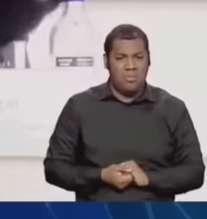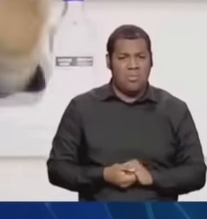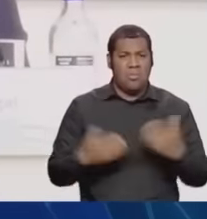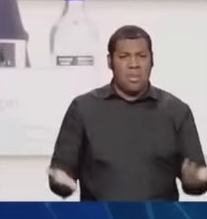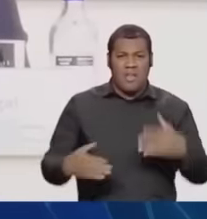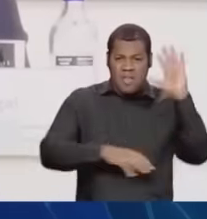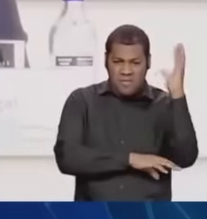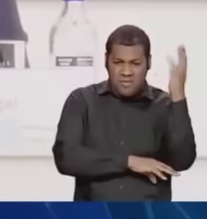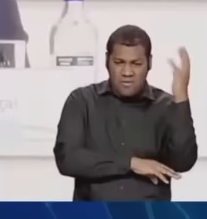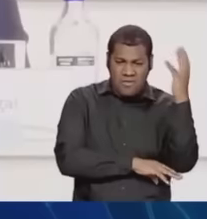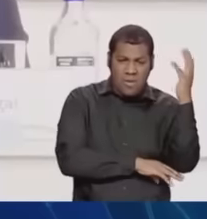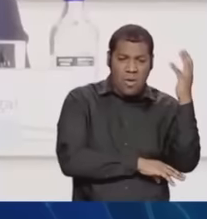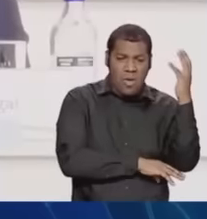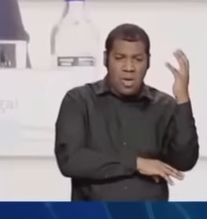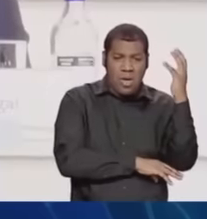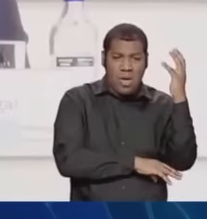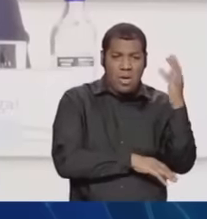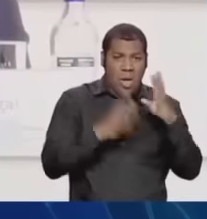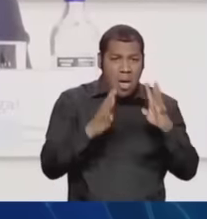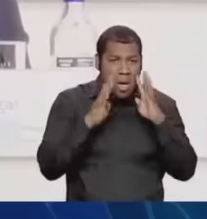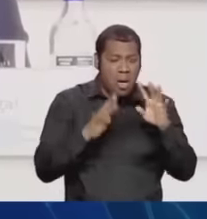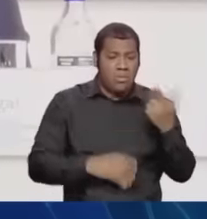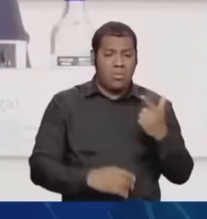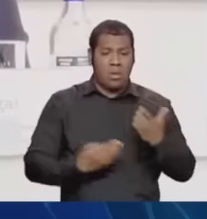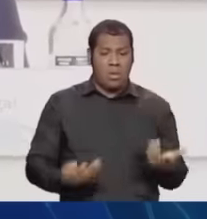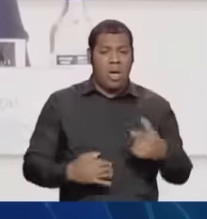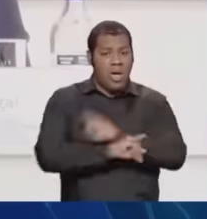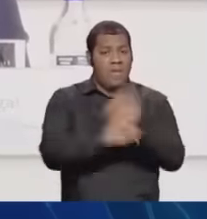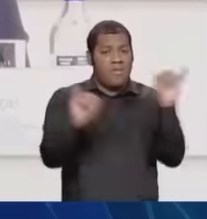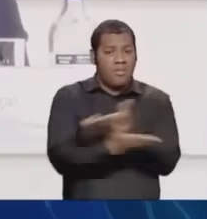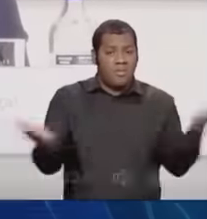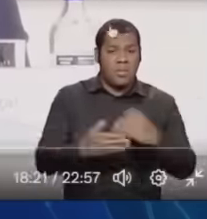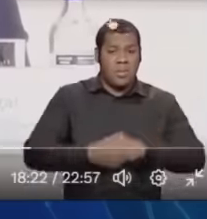Deixam um buraco e vão embora. Então, eu quero dizer para vocês